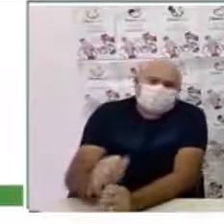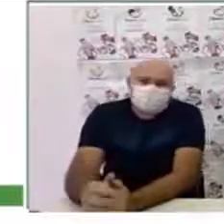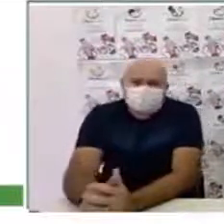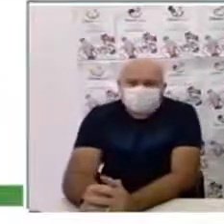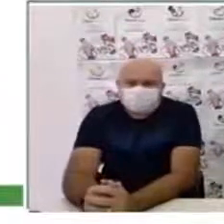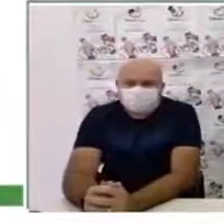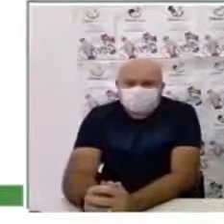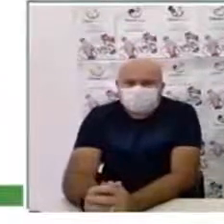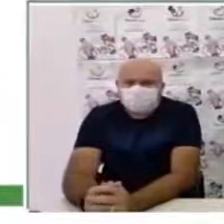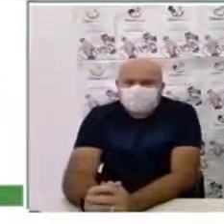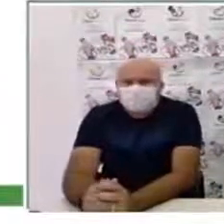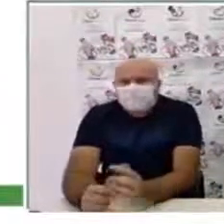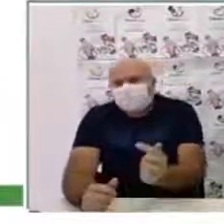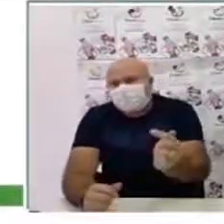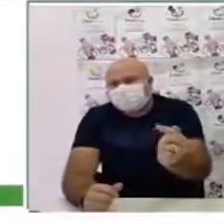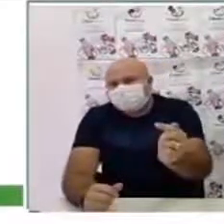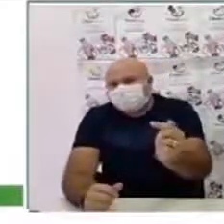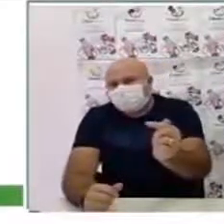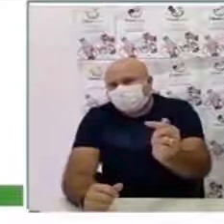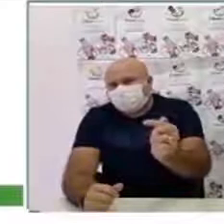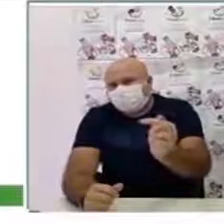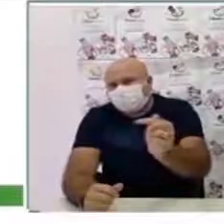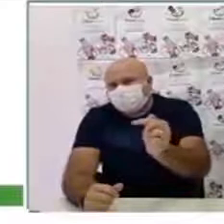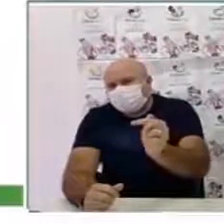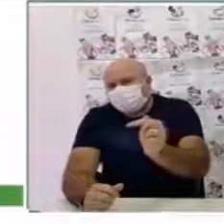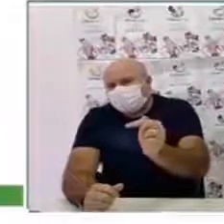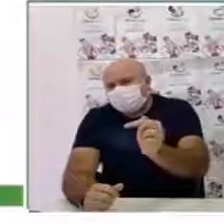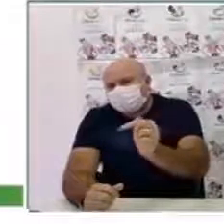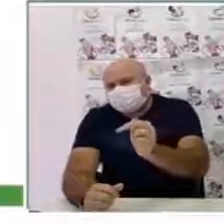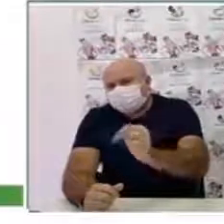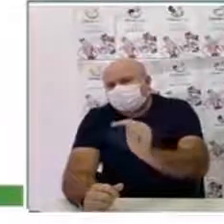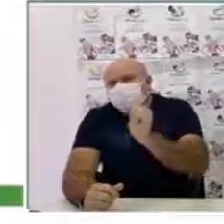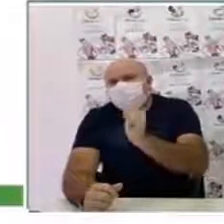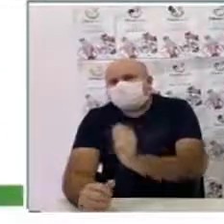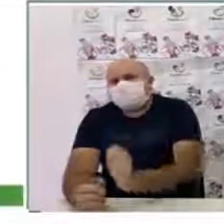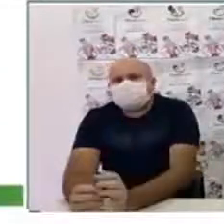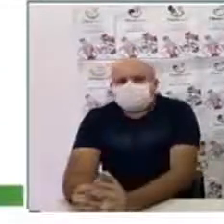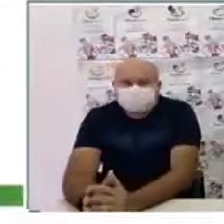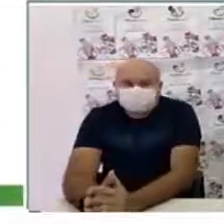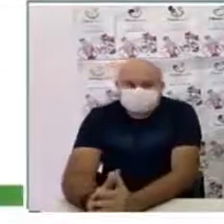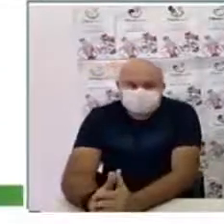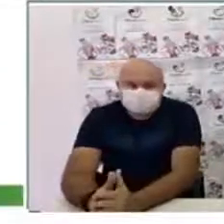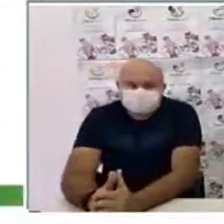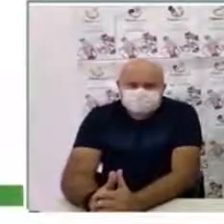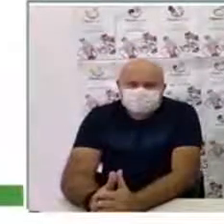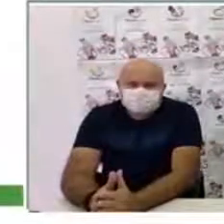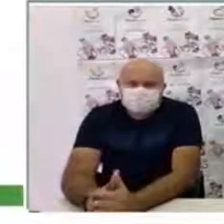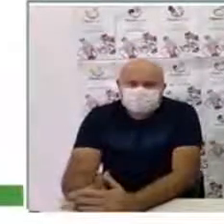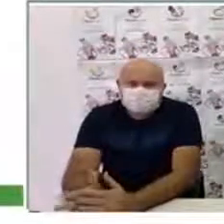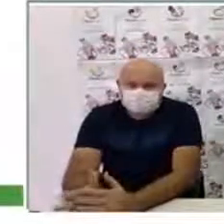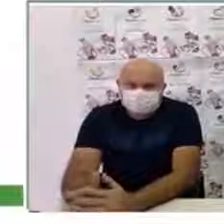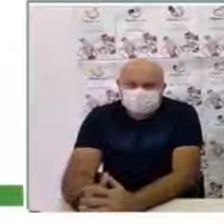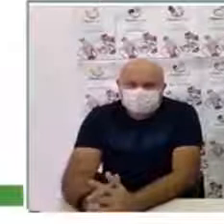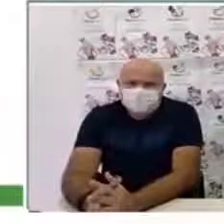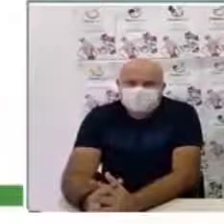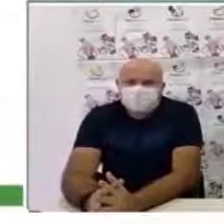deve interpretar aqui também é que a radiação alfa sofreu um menor desvio do que a radiação beta. Veja aí o